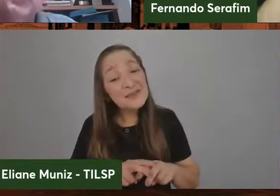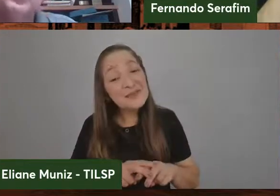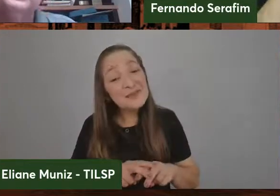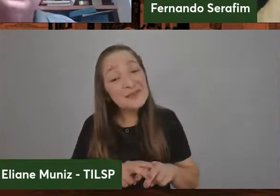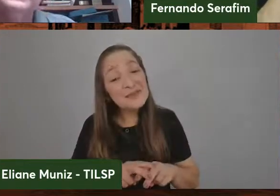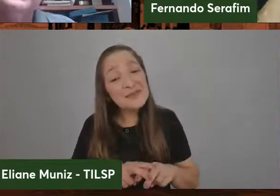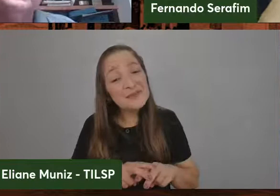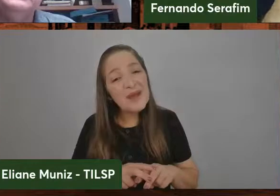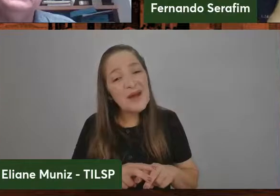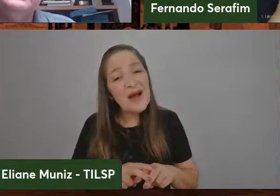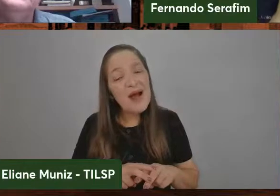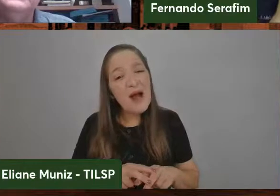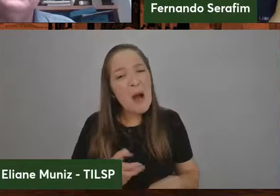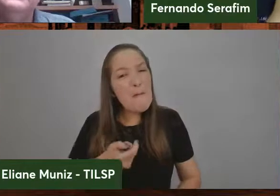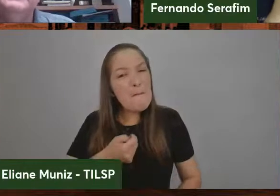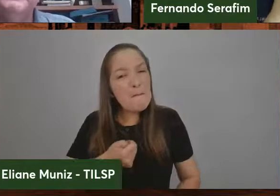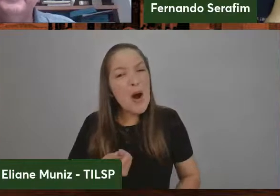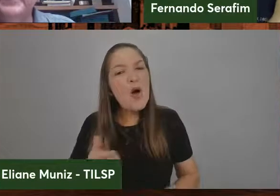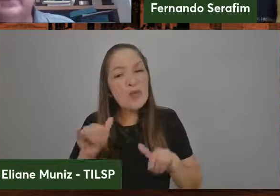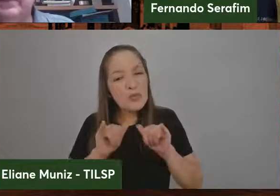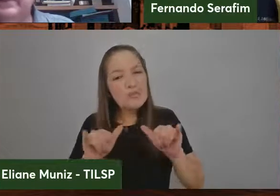relativamente pouco, né, em